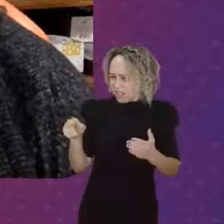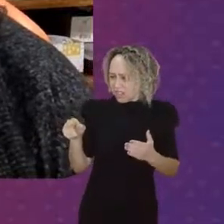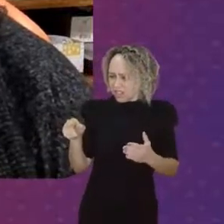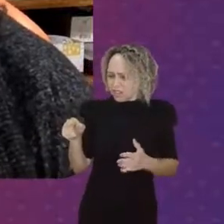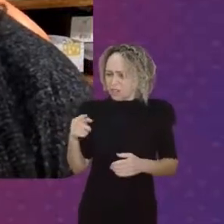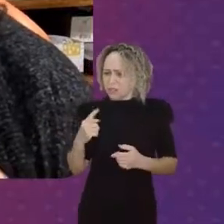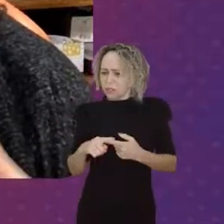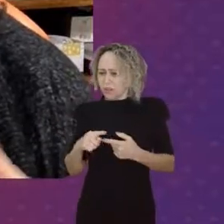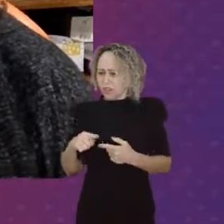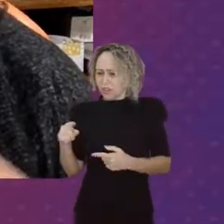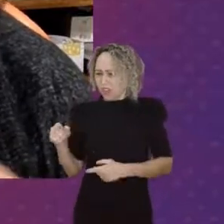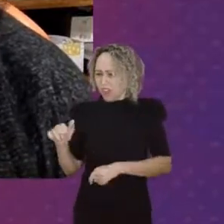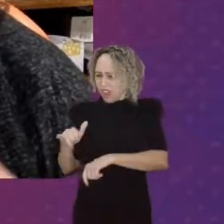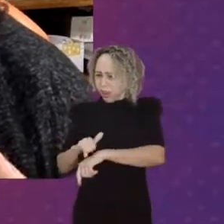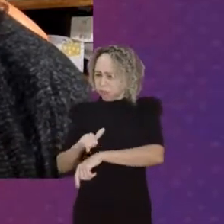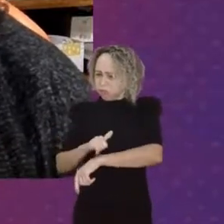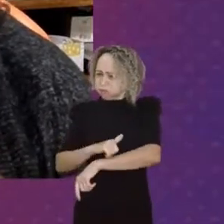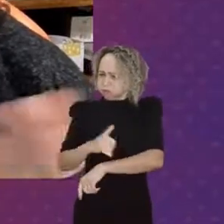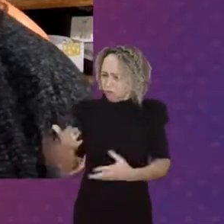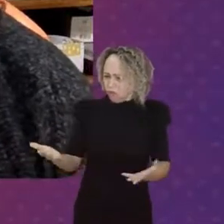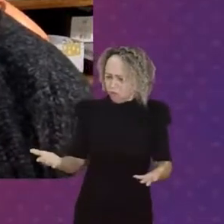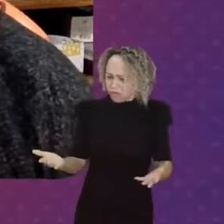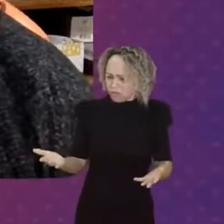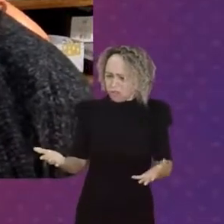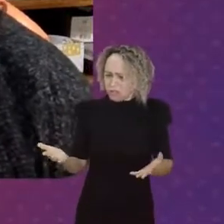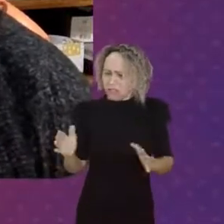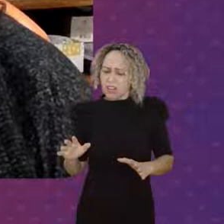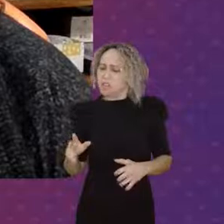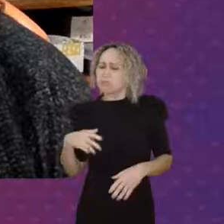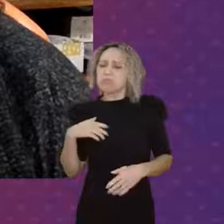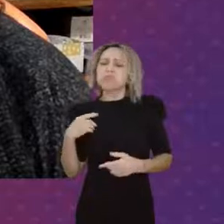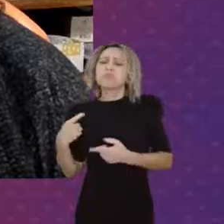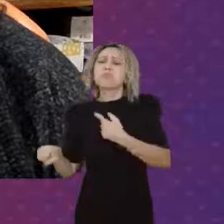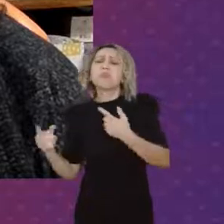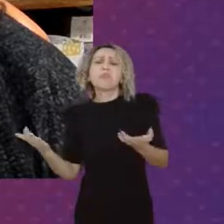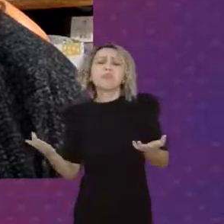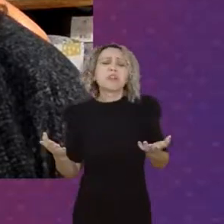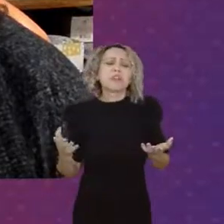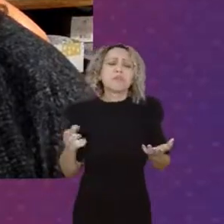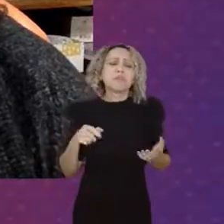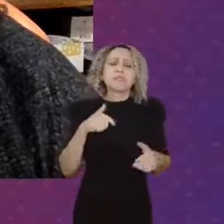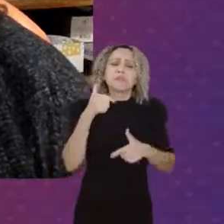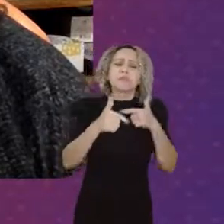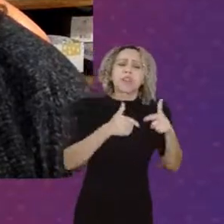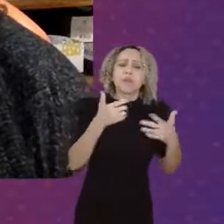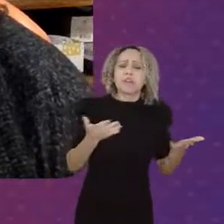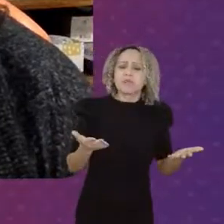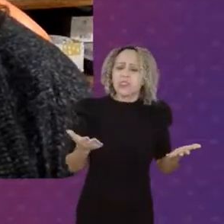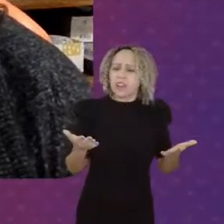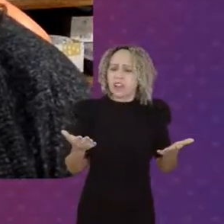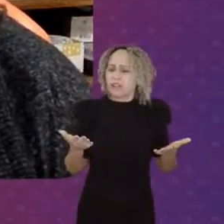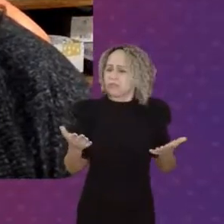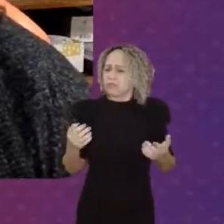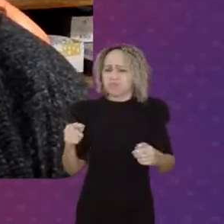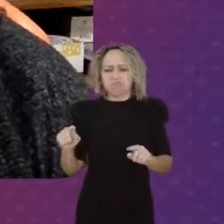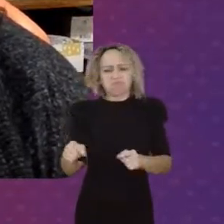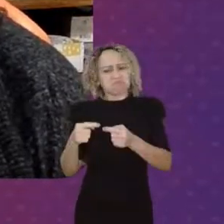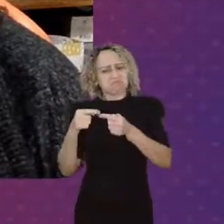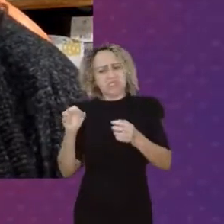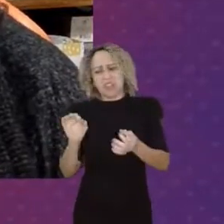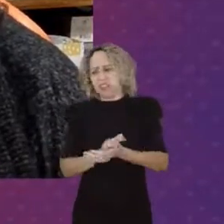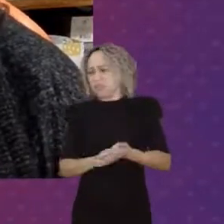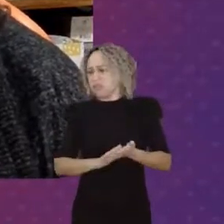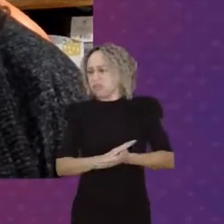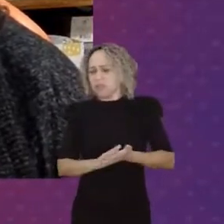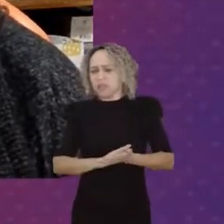está deixando de fazer, ou o que ela faz dentro do cargo que ela ocupa. Isso não tem nada a ver, e muito provavelmente,